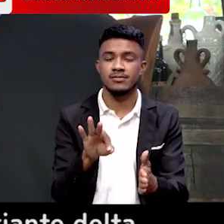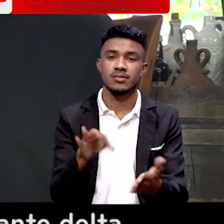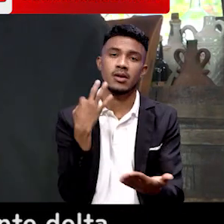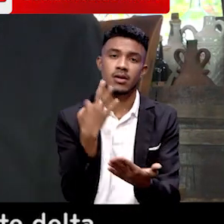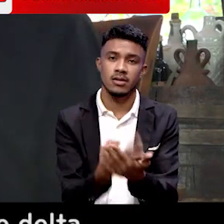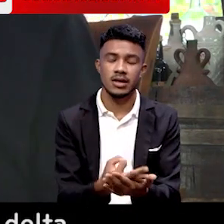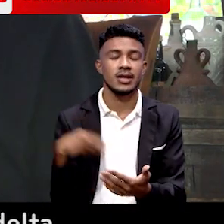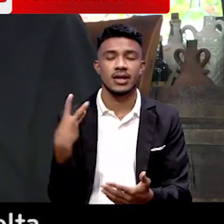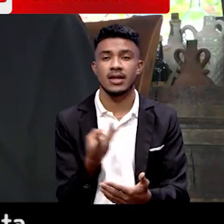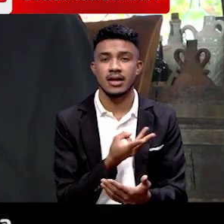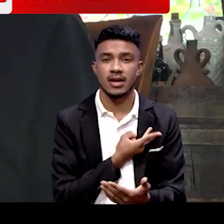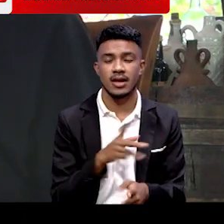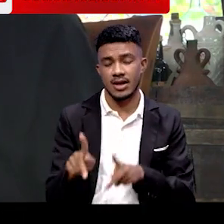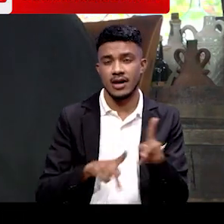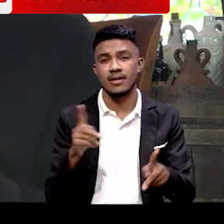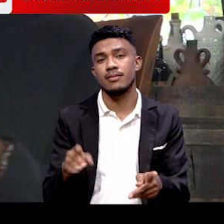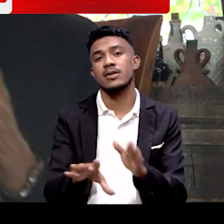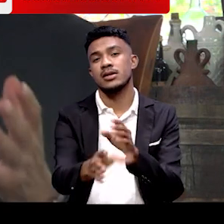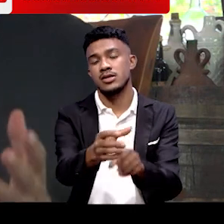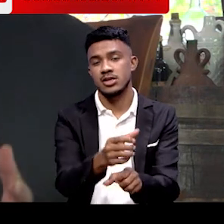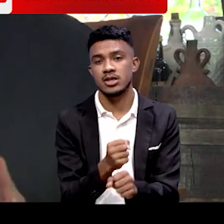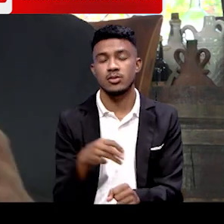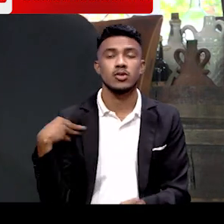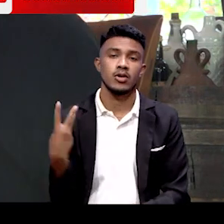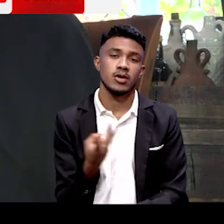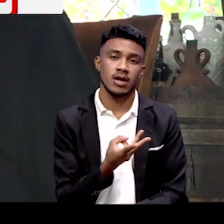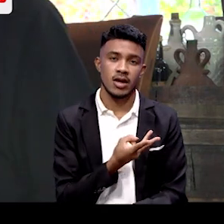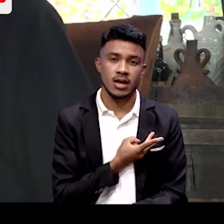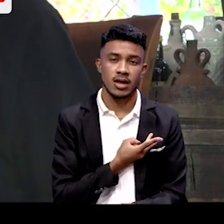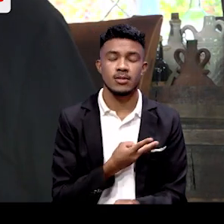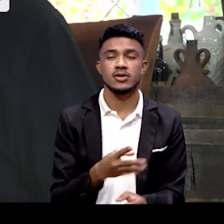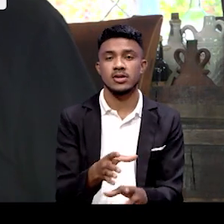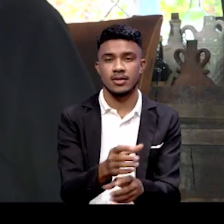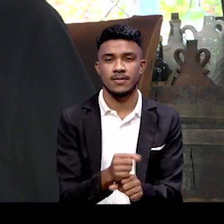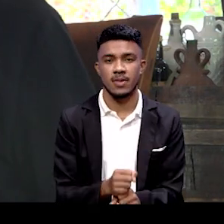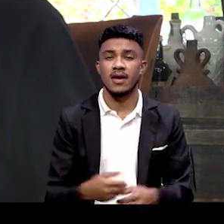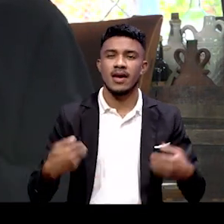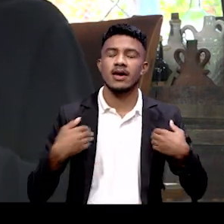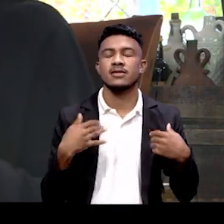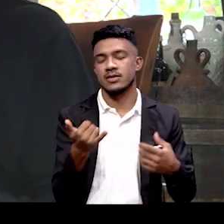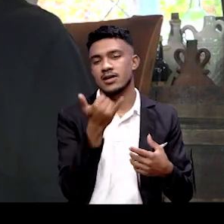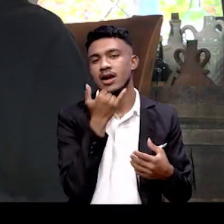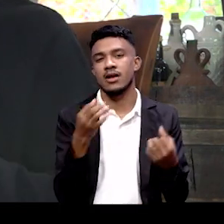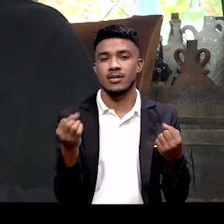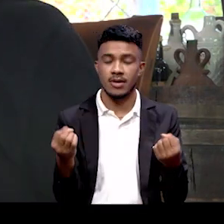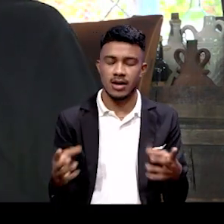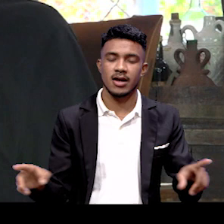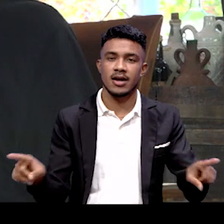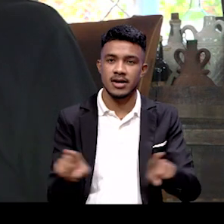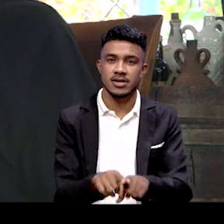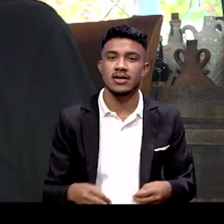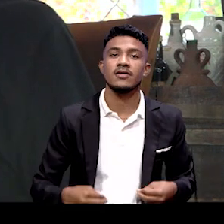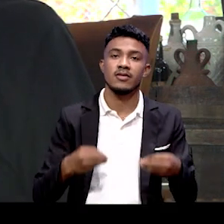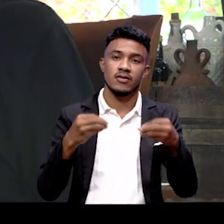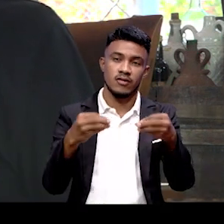adversário simo, item simo. Significa acordo, né? E a falhança balão, por exemplo, entrega